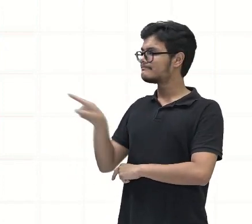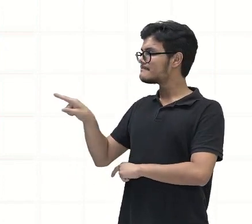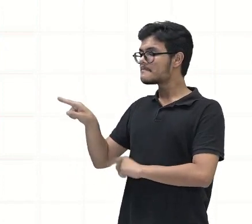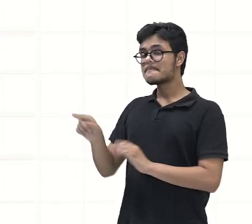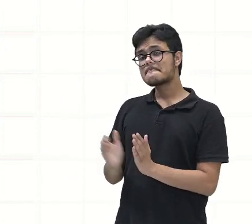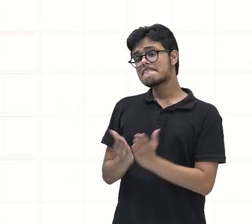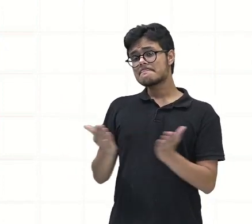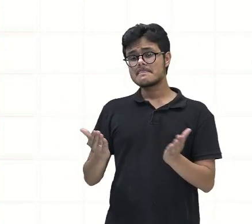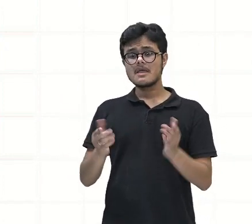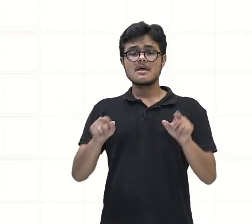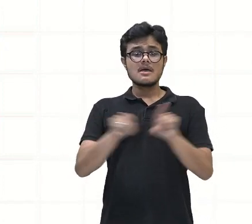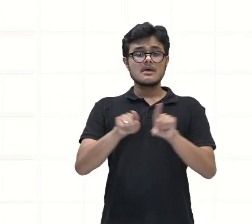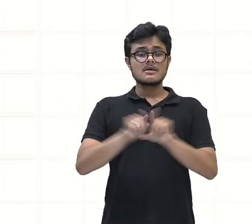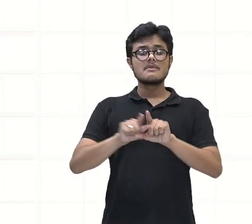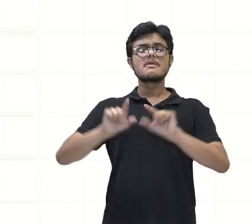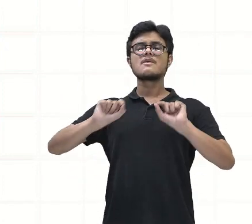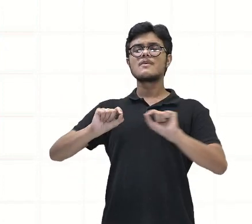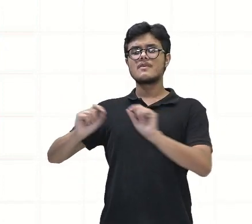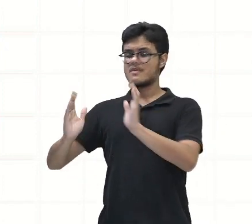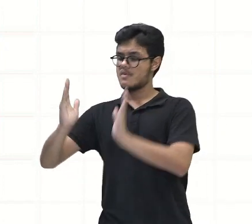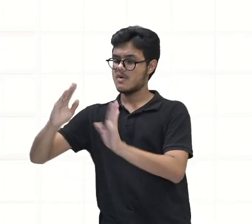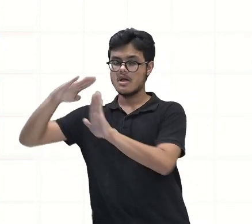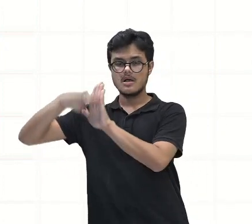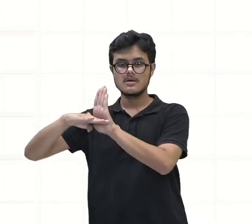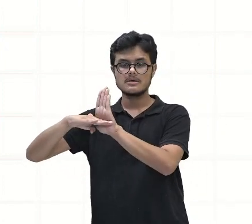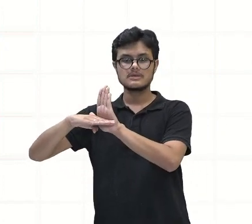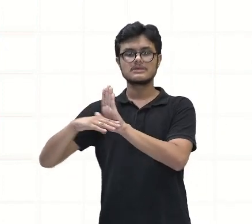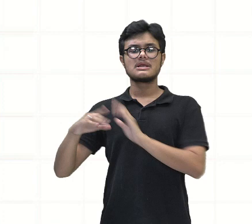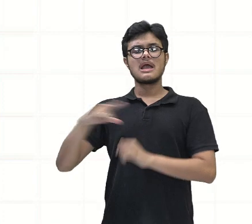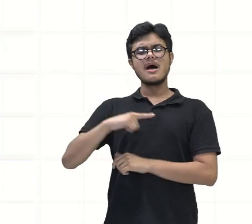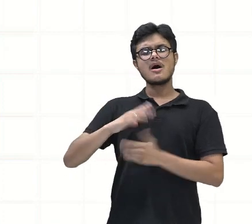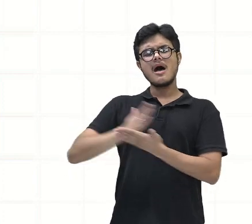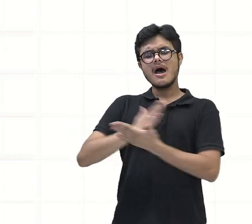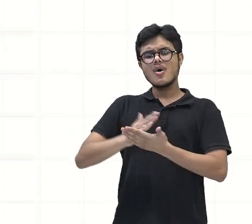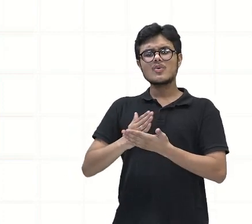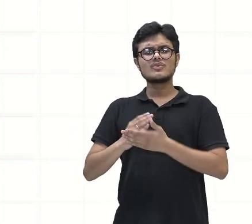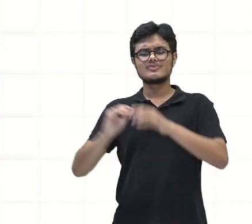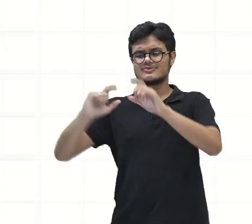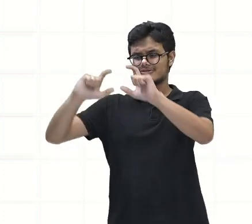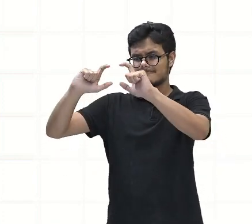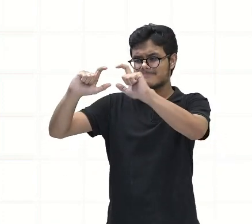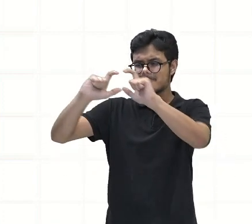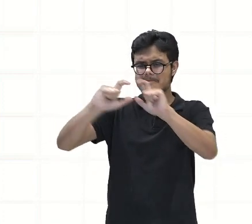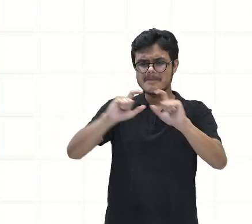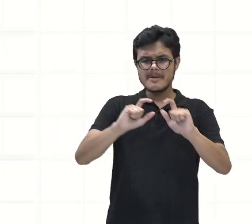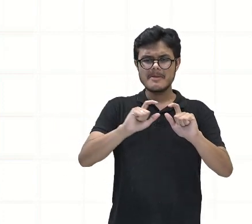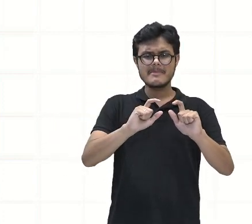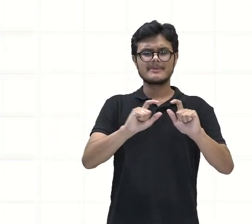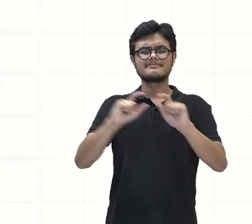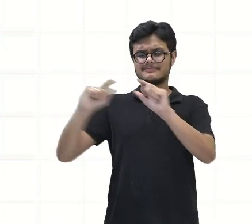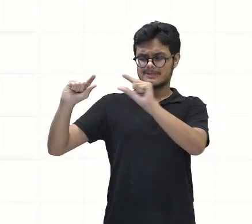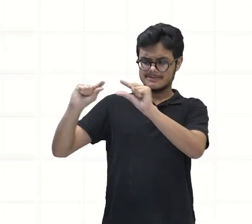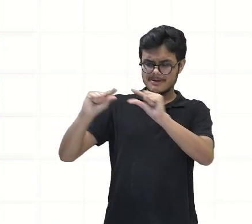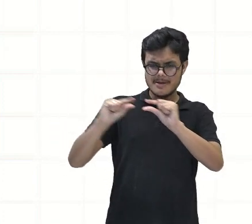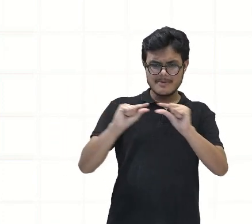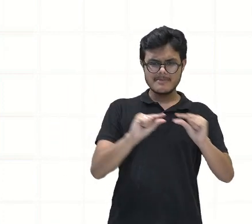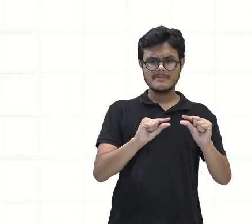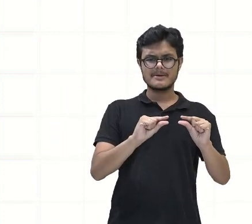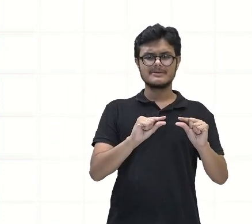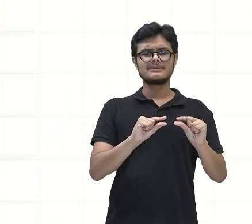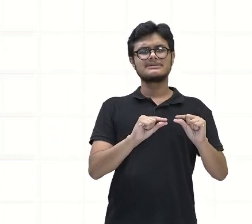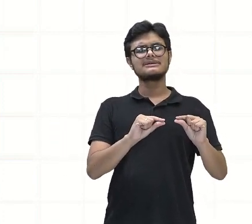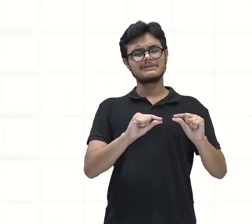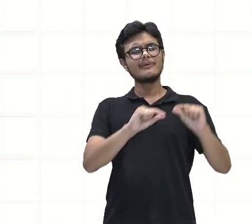gente também tem nessa legenda os círculos né que eles vão variando de círculos menores até